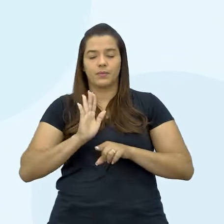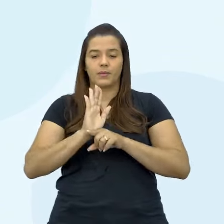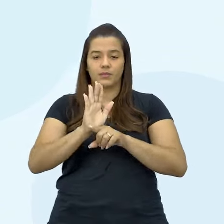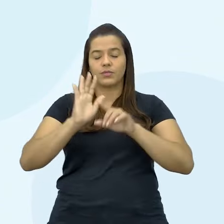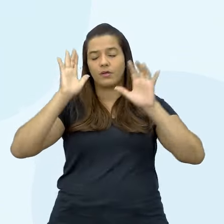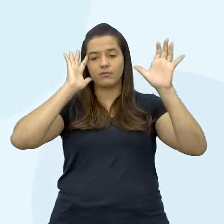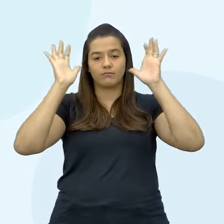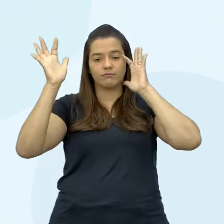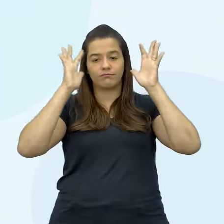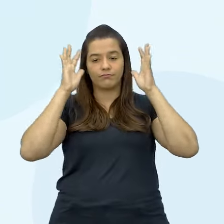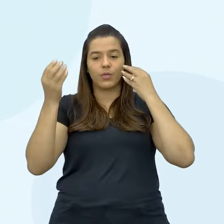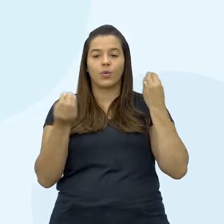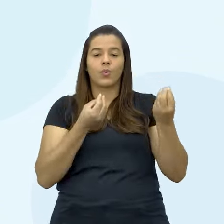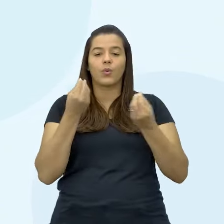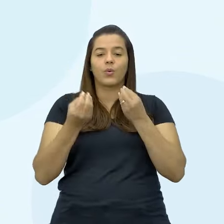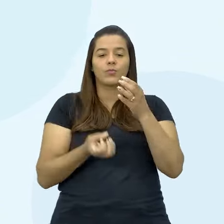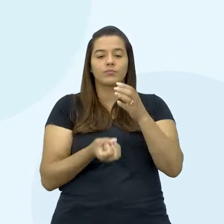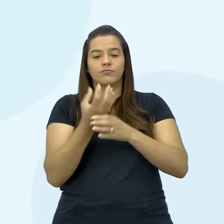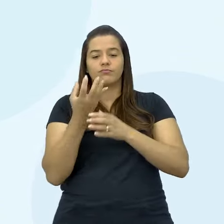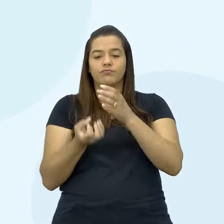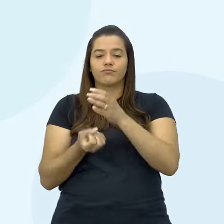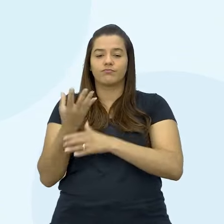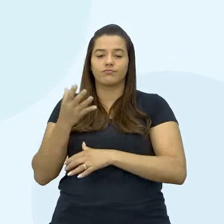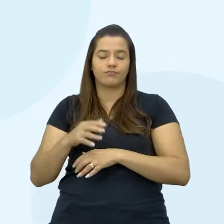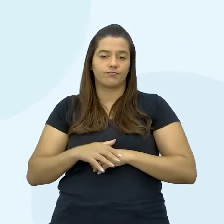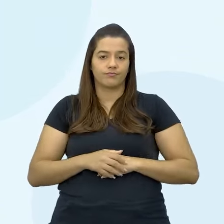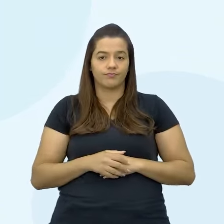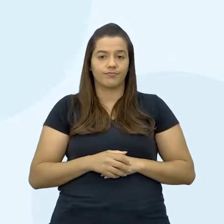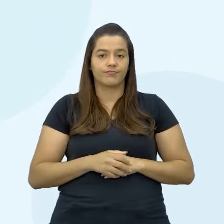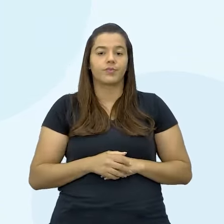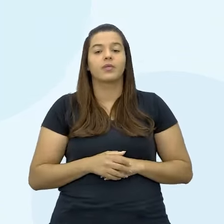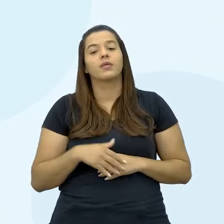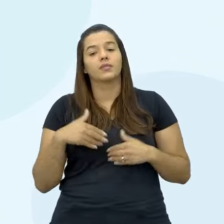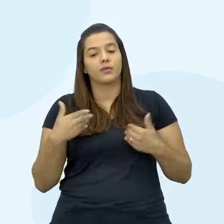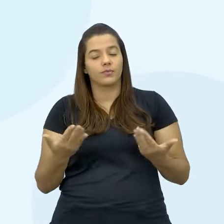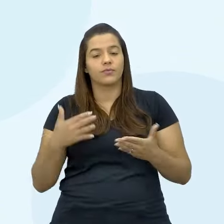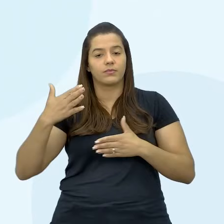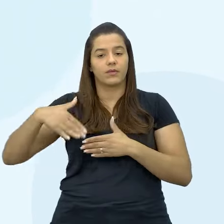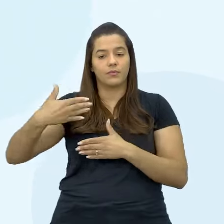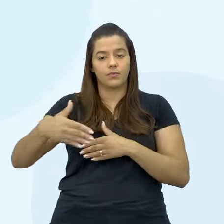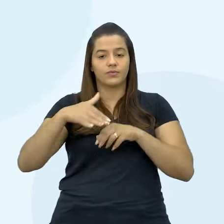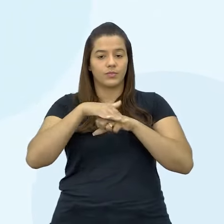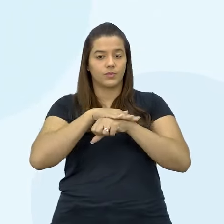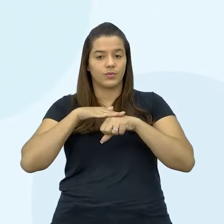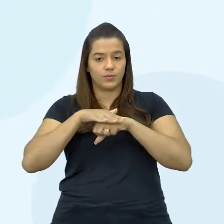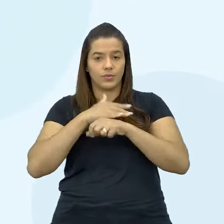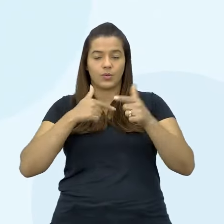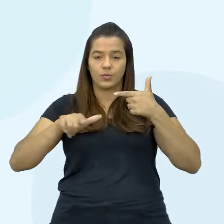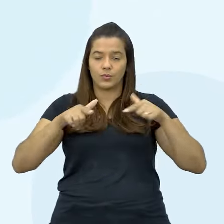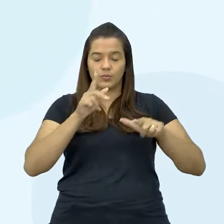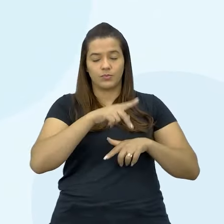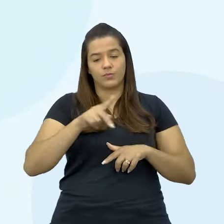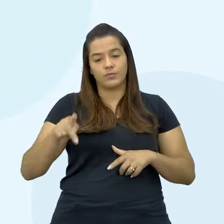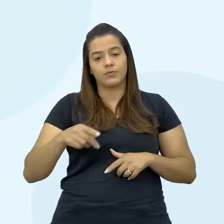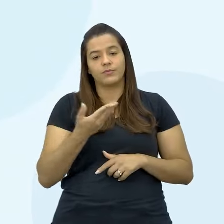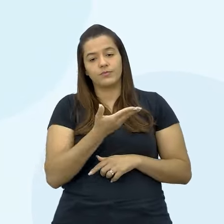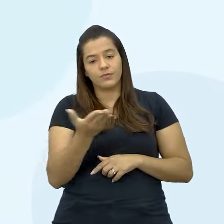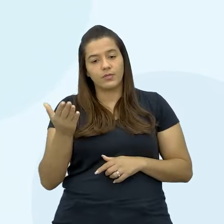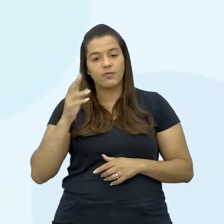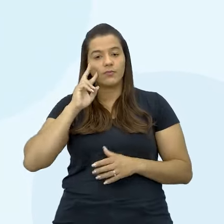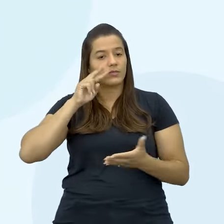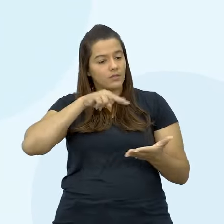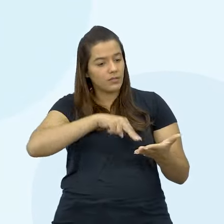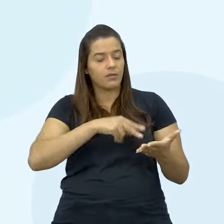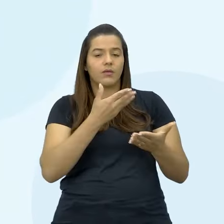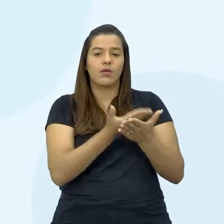sobre como se formam suas integrações. Então, depois de conversar com os outros professores, se debruçam a essas habilidades